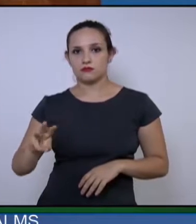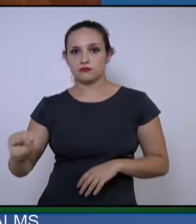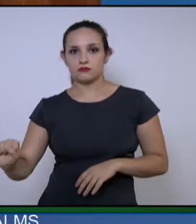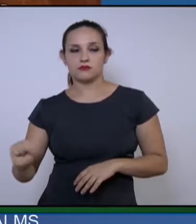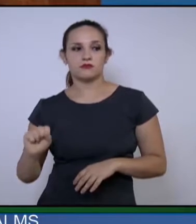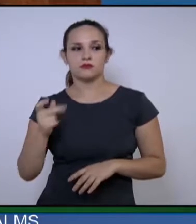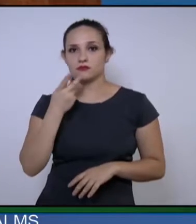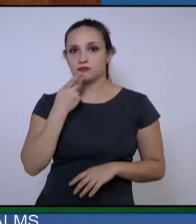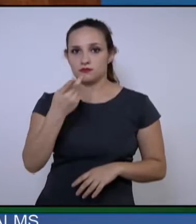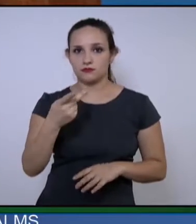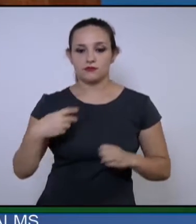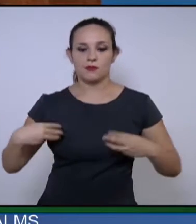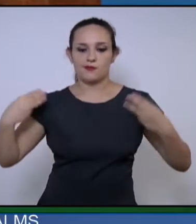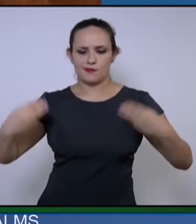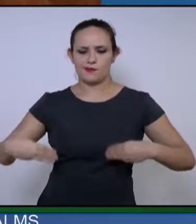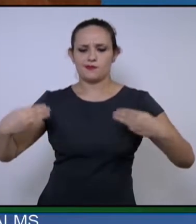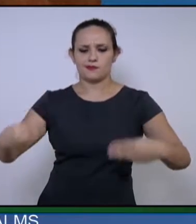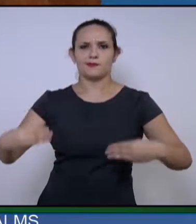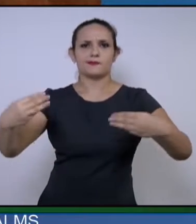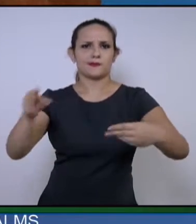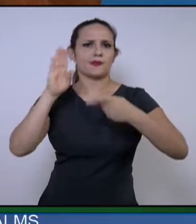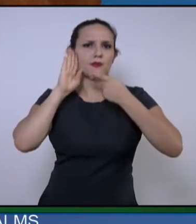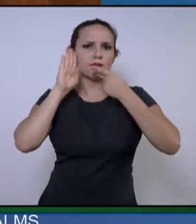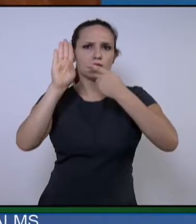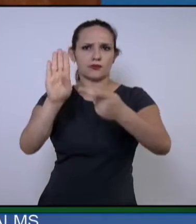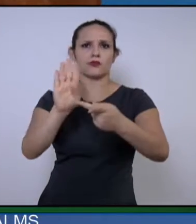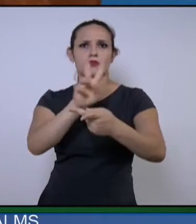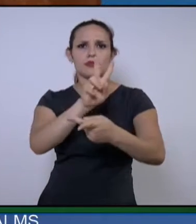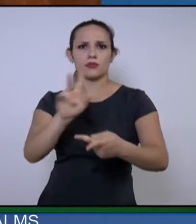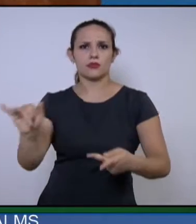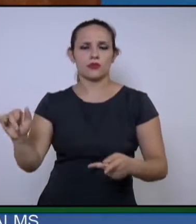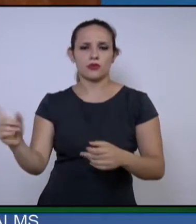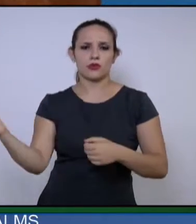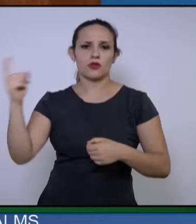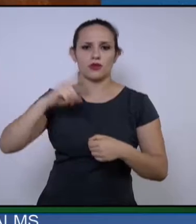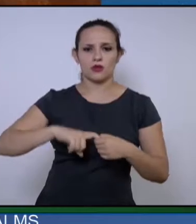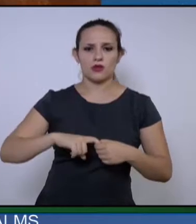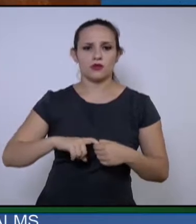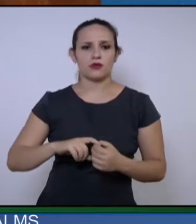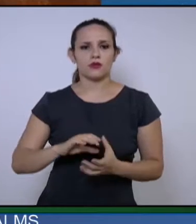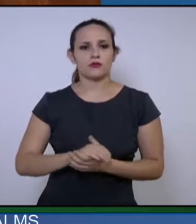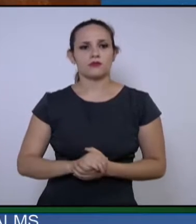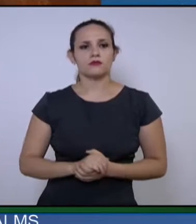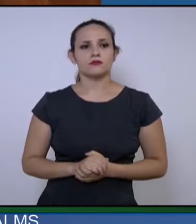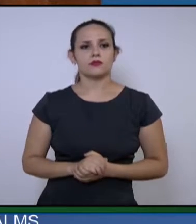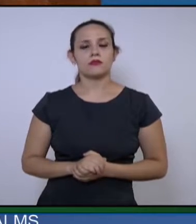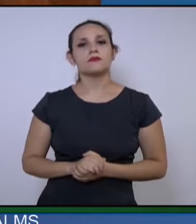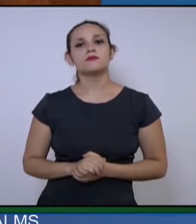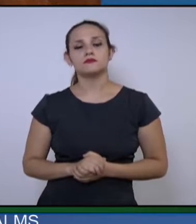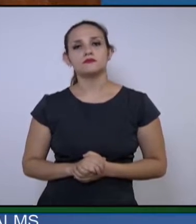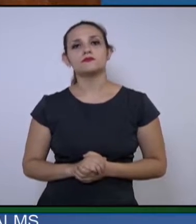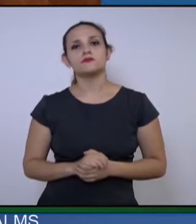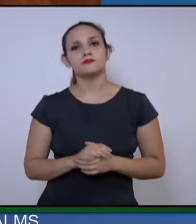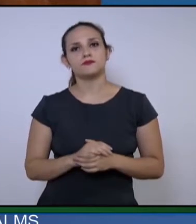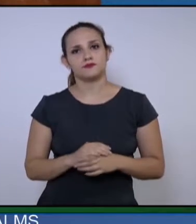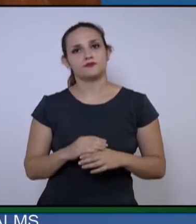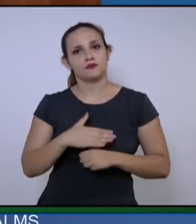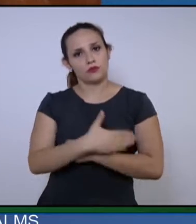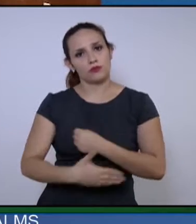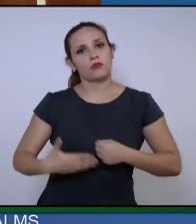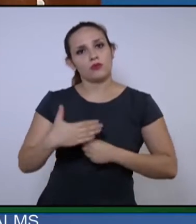que ministro promete retomada do CISFRON em reunião com